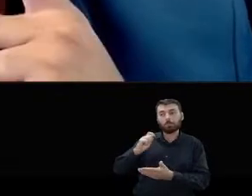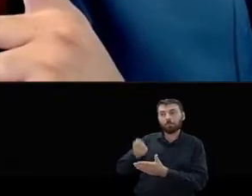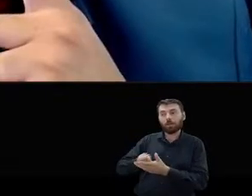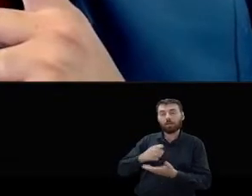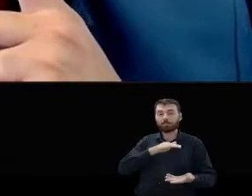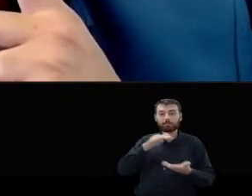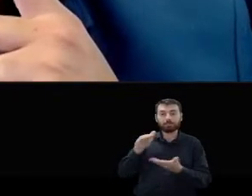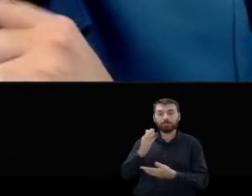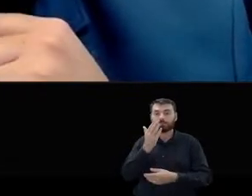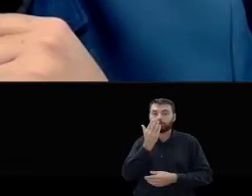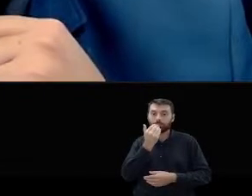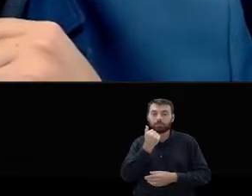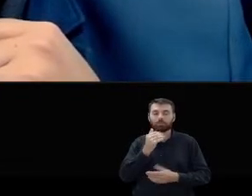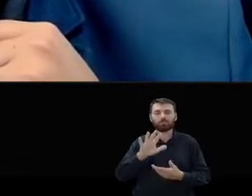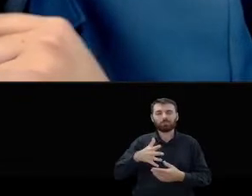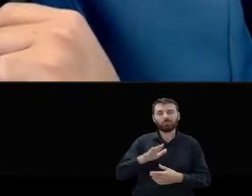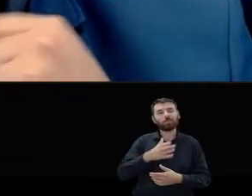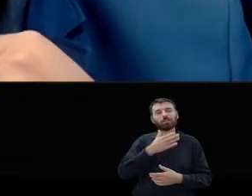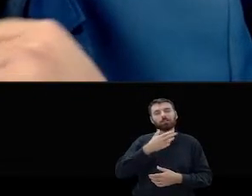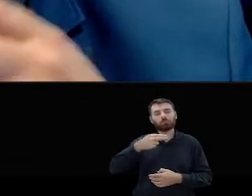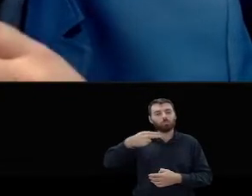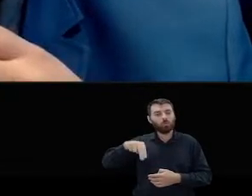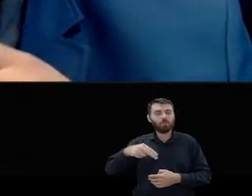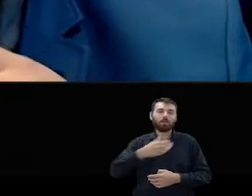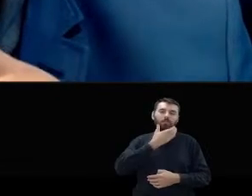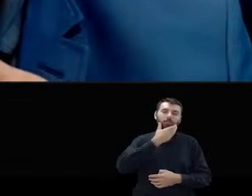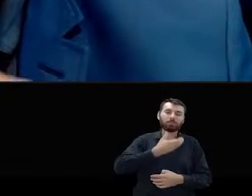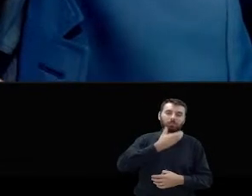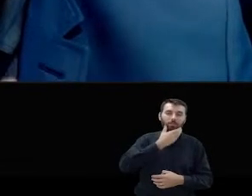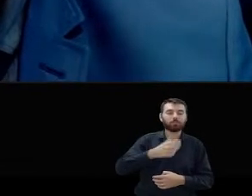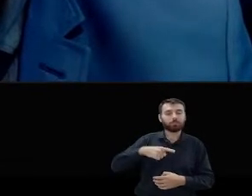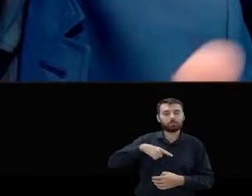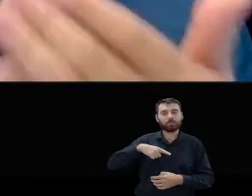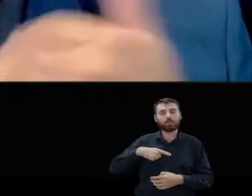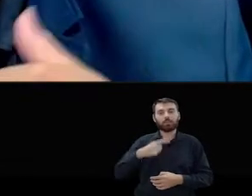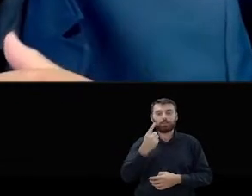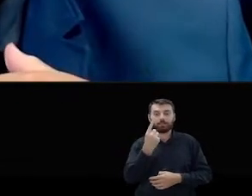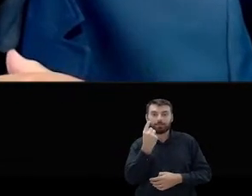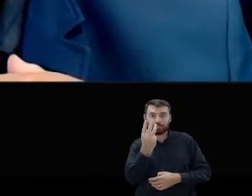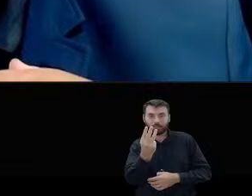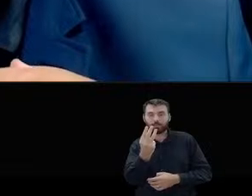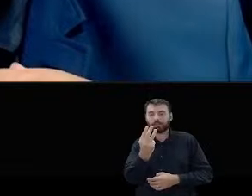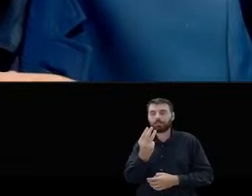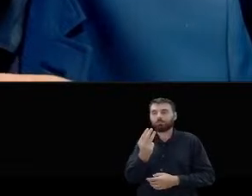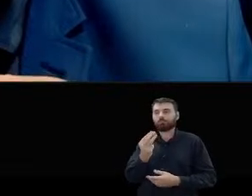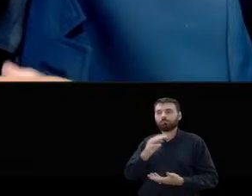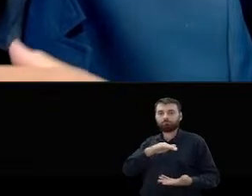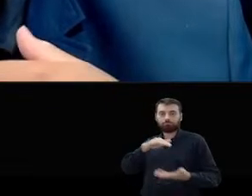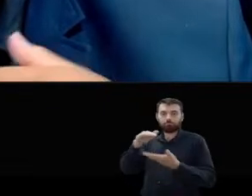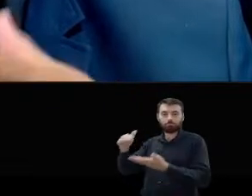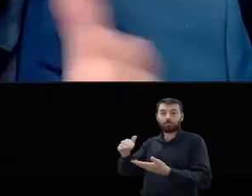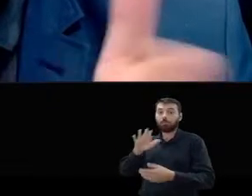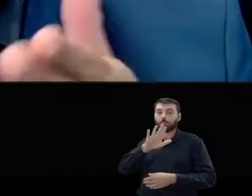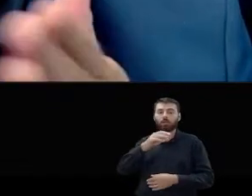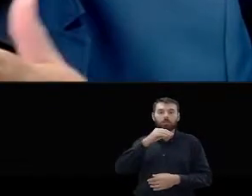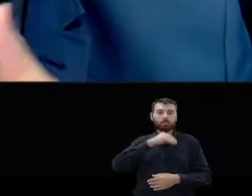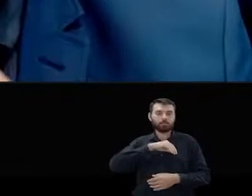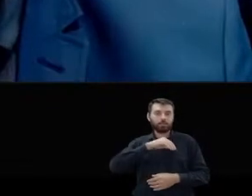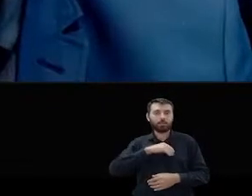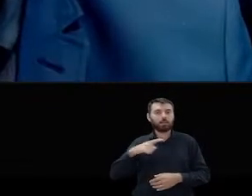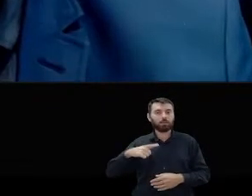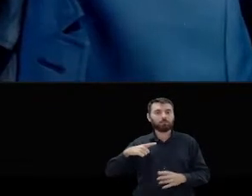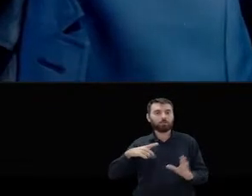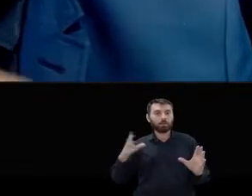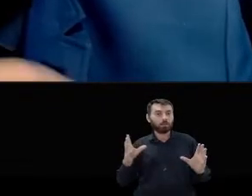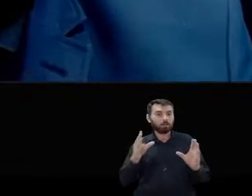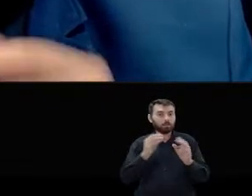né? Entretanto, essa 13ª sexta alimentação é integrada ao salário, de forma que ele deveria calcular mês a